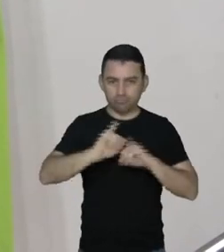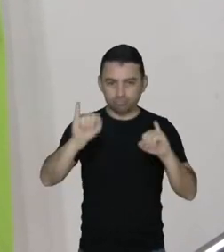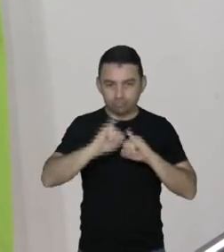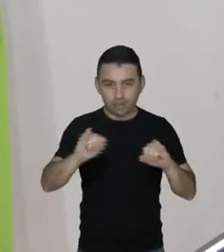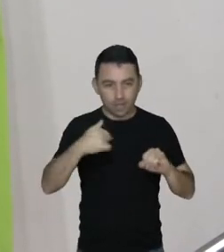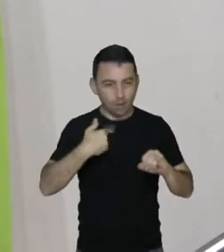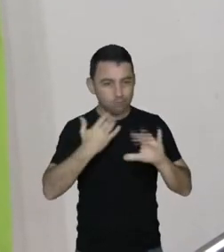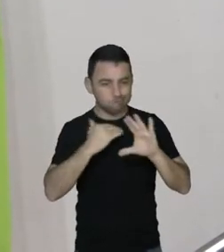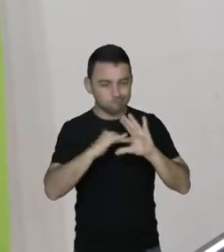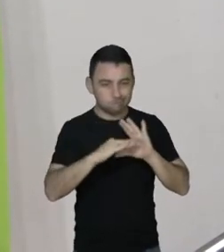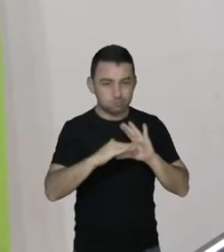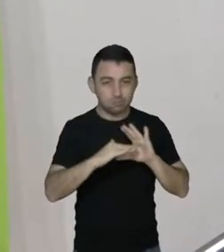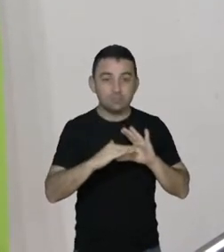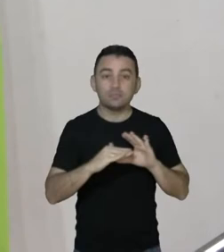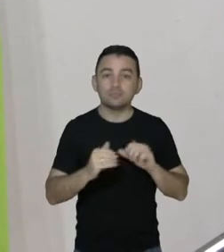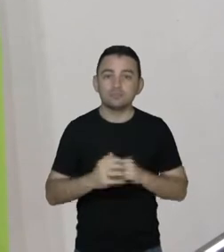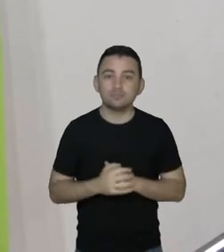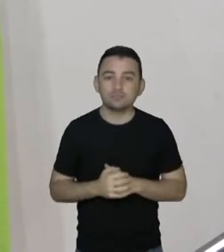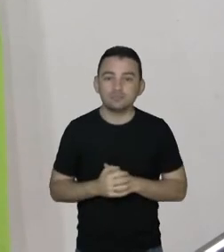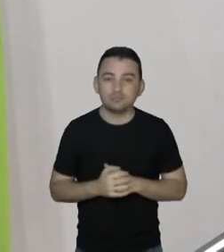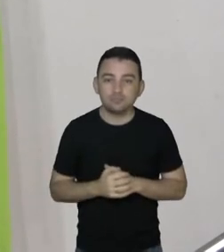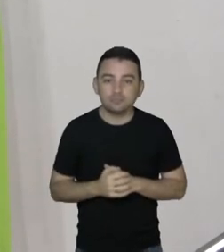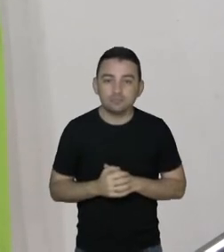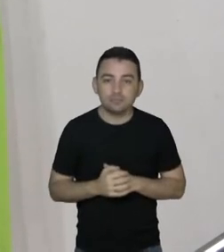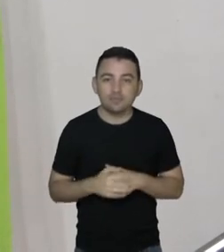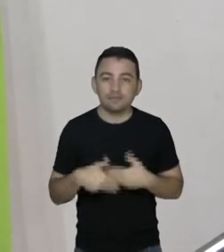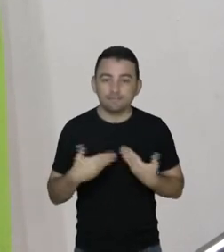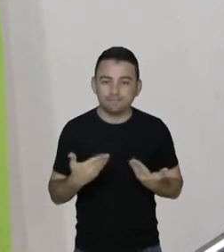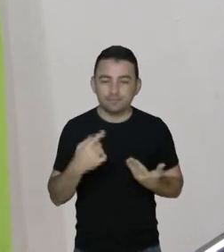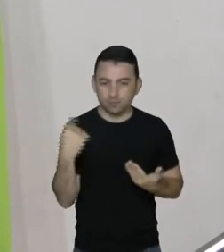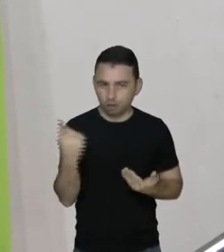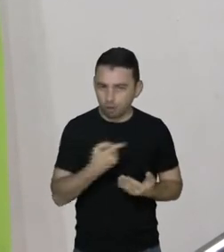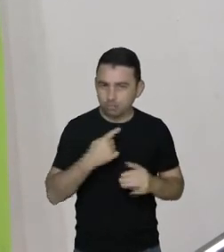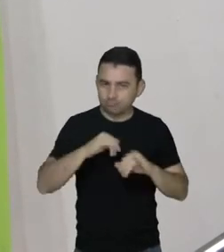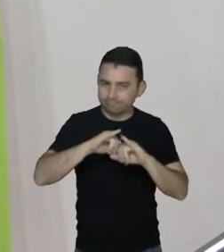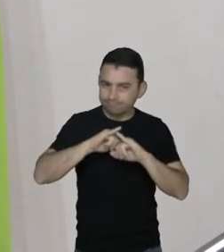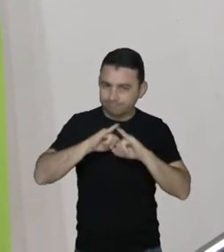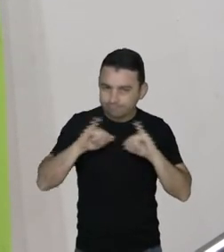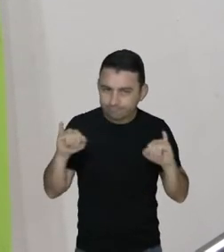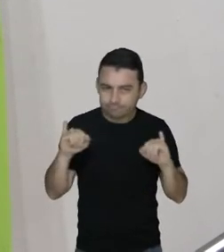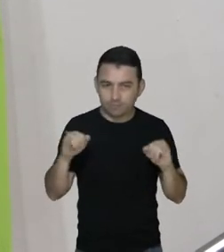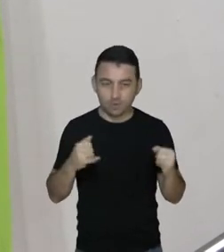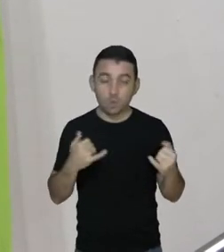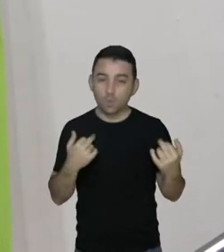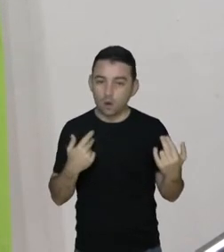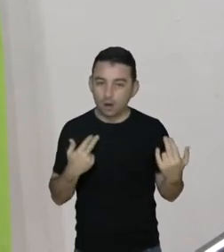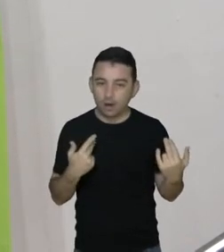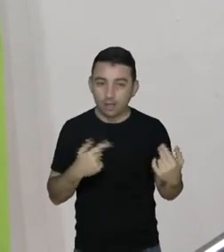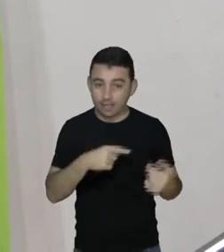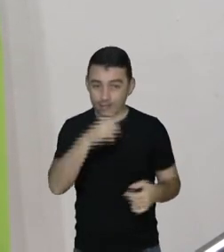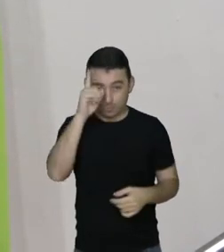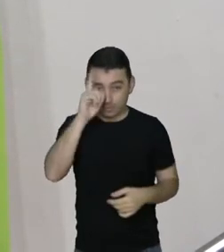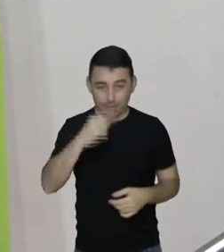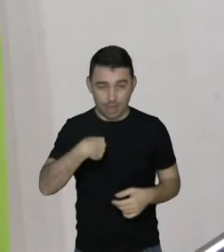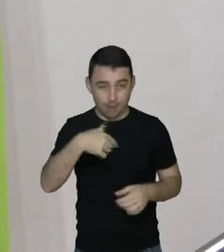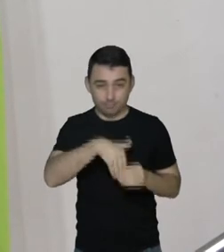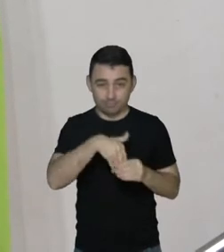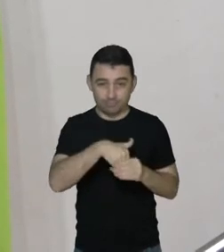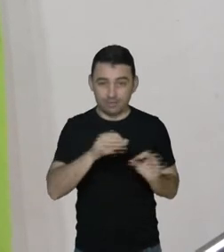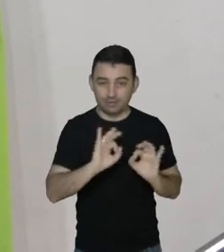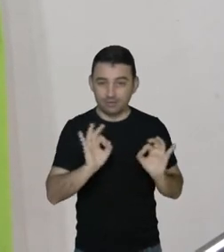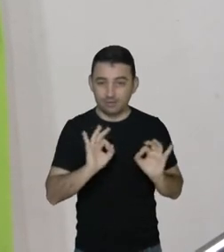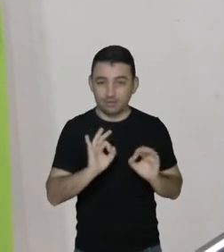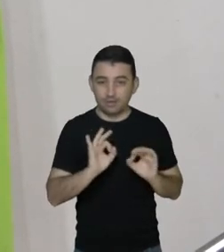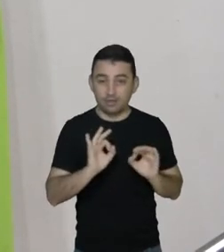e-mail dele, e ele trouxe aqui para a tribuna. E a nossa denúncia, a denúncia do deputado Kennedy, ele nem sabia que eu era eleitora dele, fez com